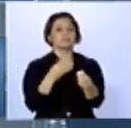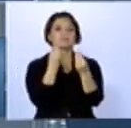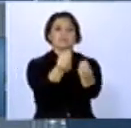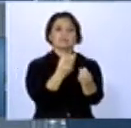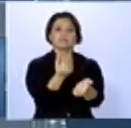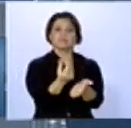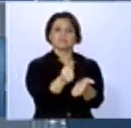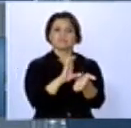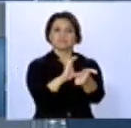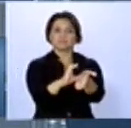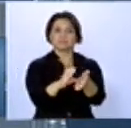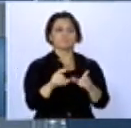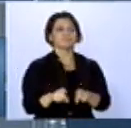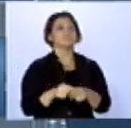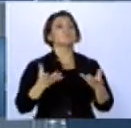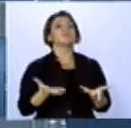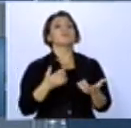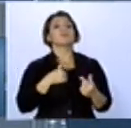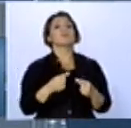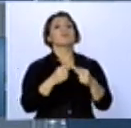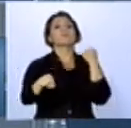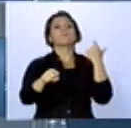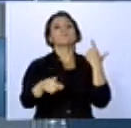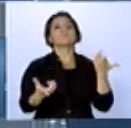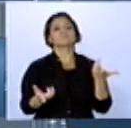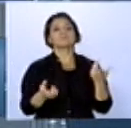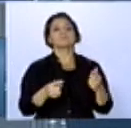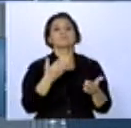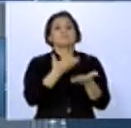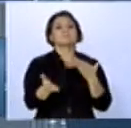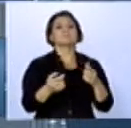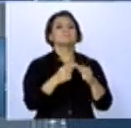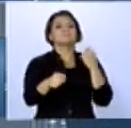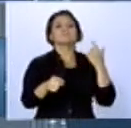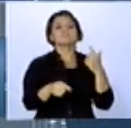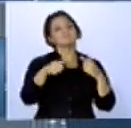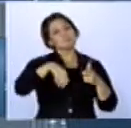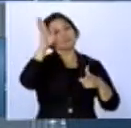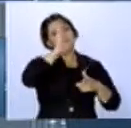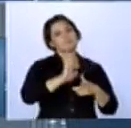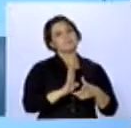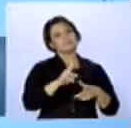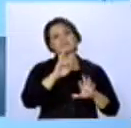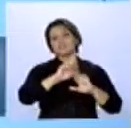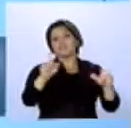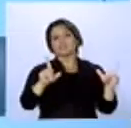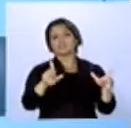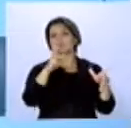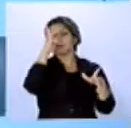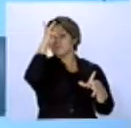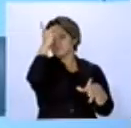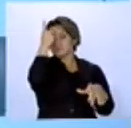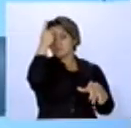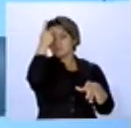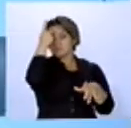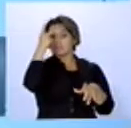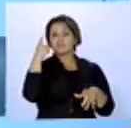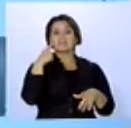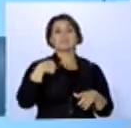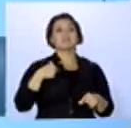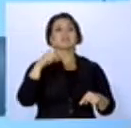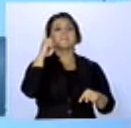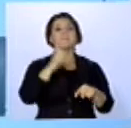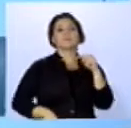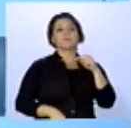de imposição legal contrária é esse direito só que no Brasil é exatamente o contrário a gente Veda